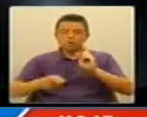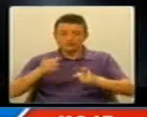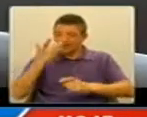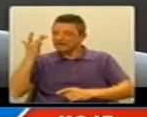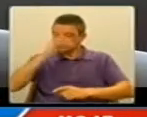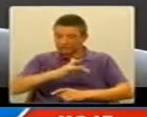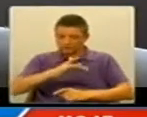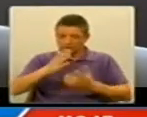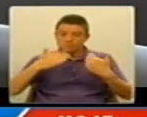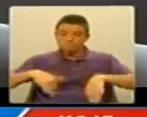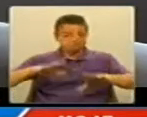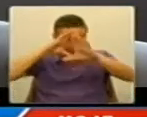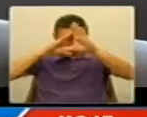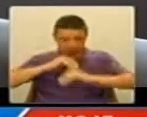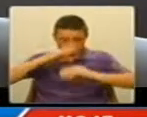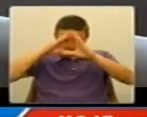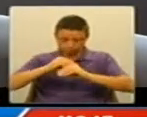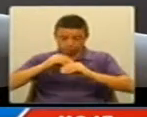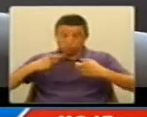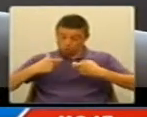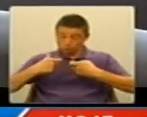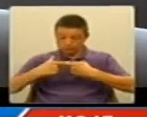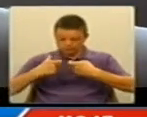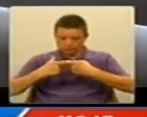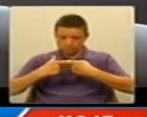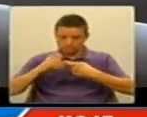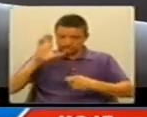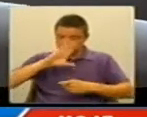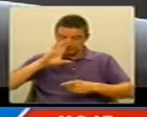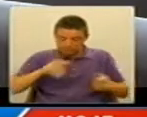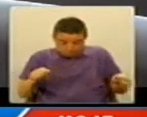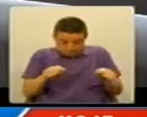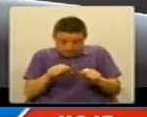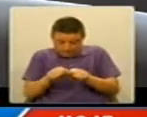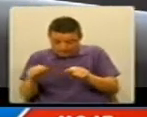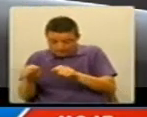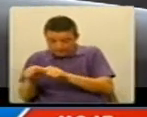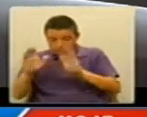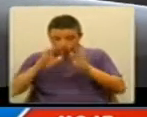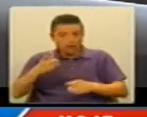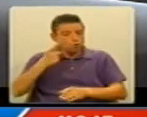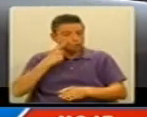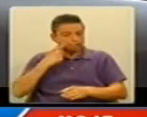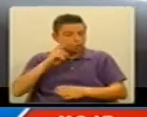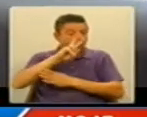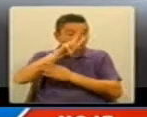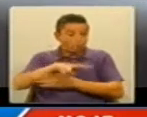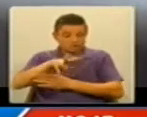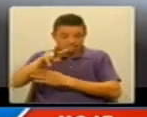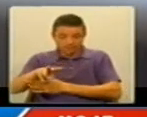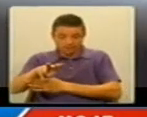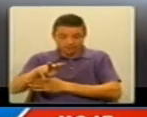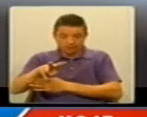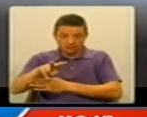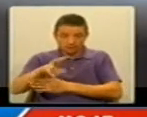Mas o que é certo é que nós não sabemos. Mas o que dizem os físicos é que se somarmos a matéria que nós já conhecemos, conseguimos observar neste plano galáctico, com a